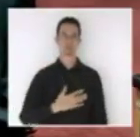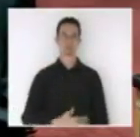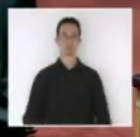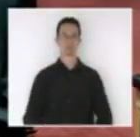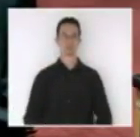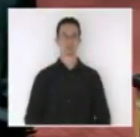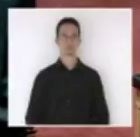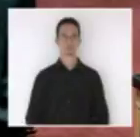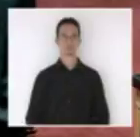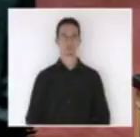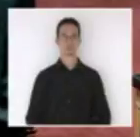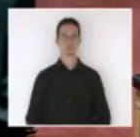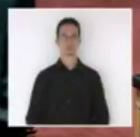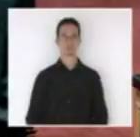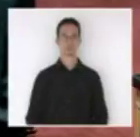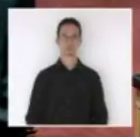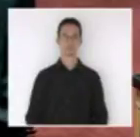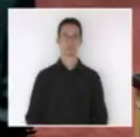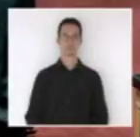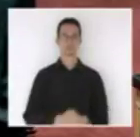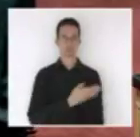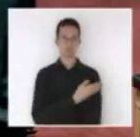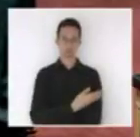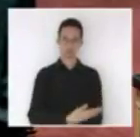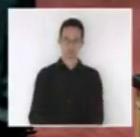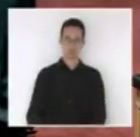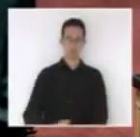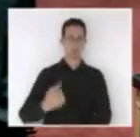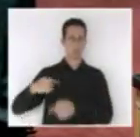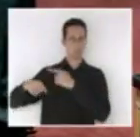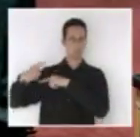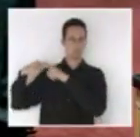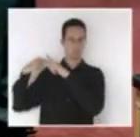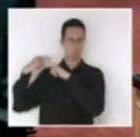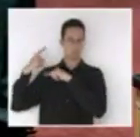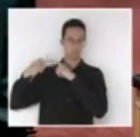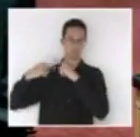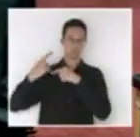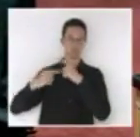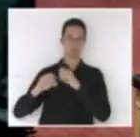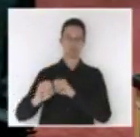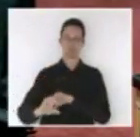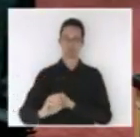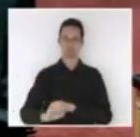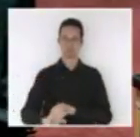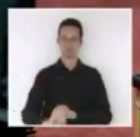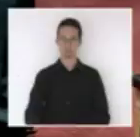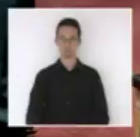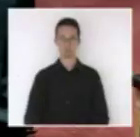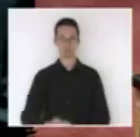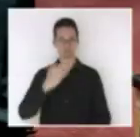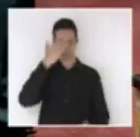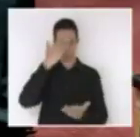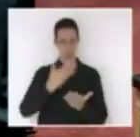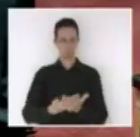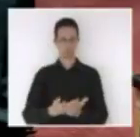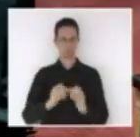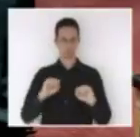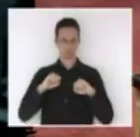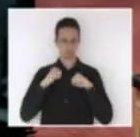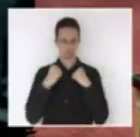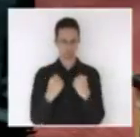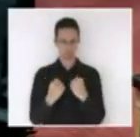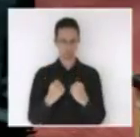É o costume que passa de uma outra geração. É a crença, a devoção que o pai ao